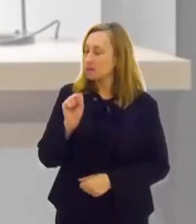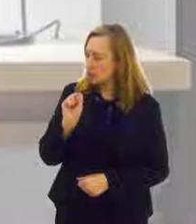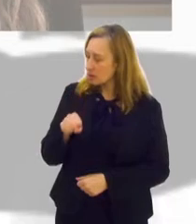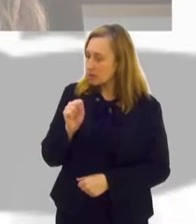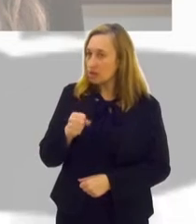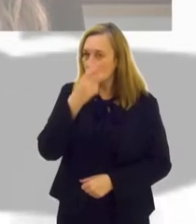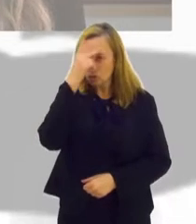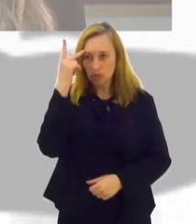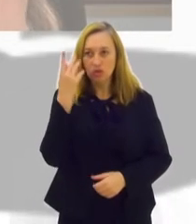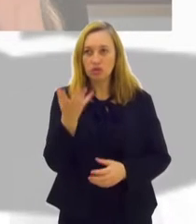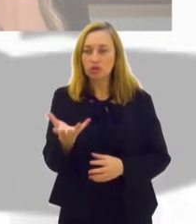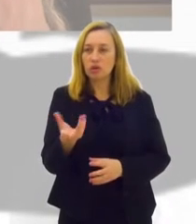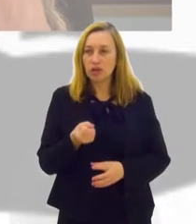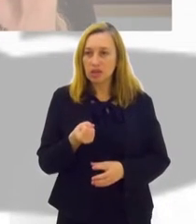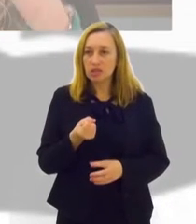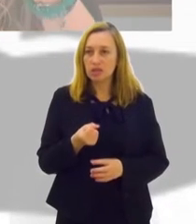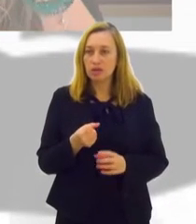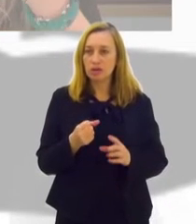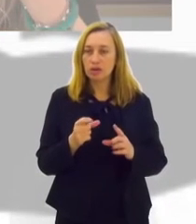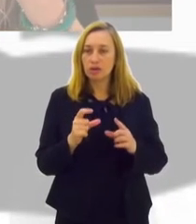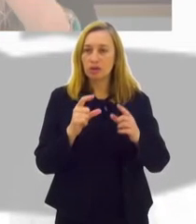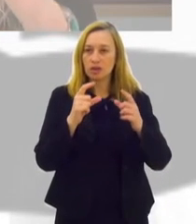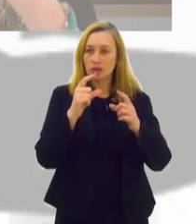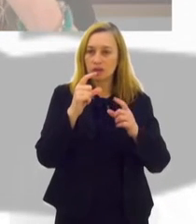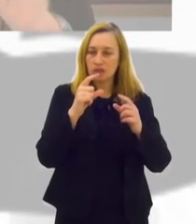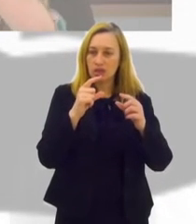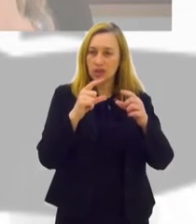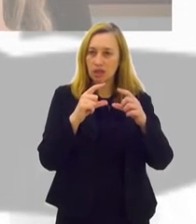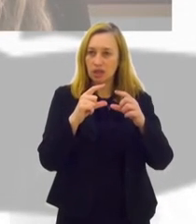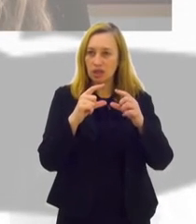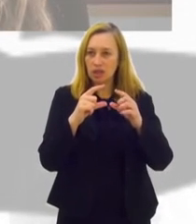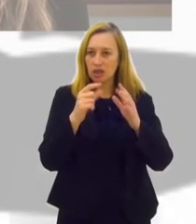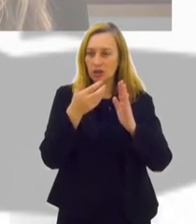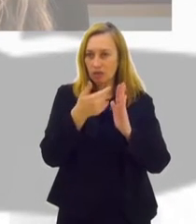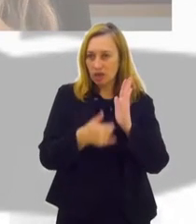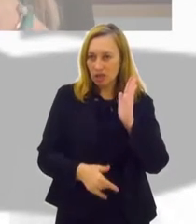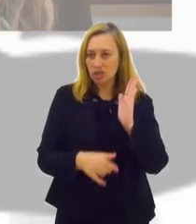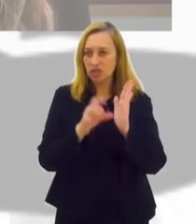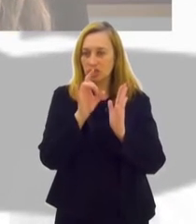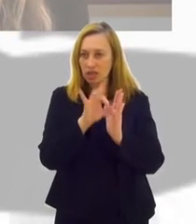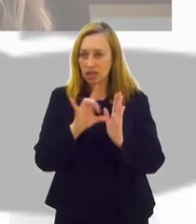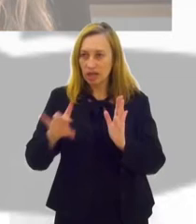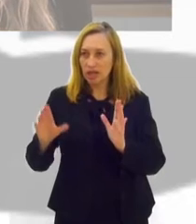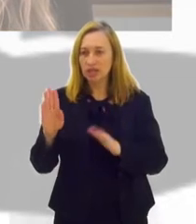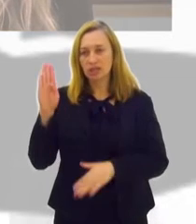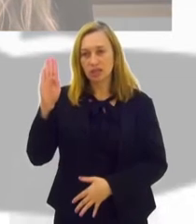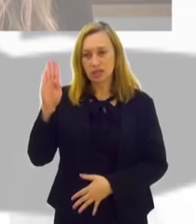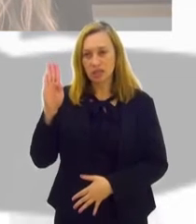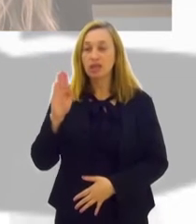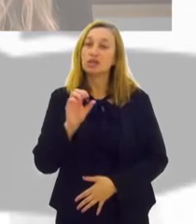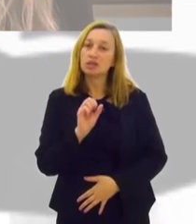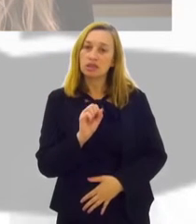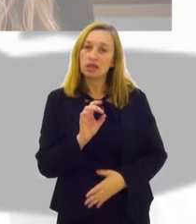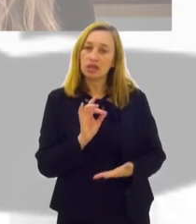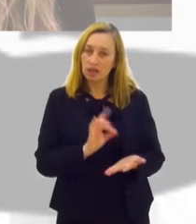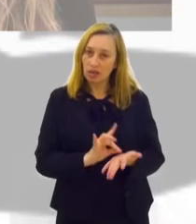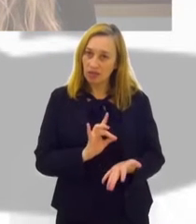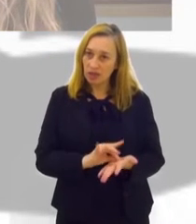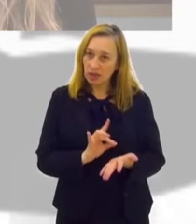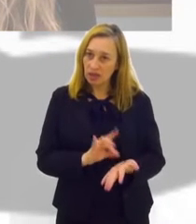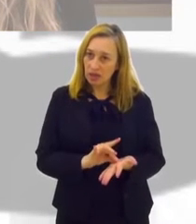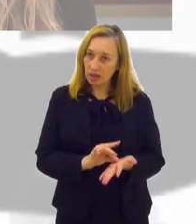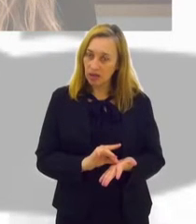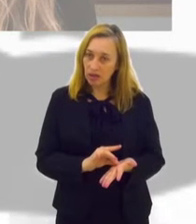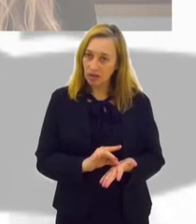isso? Sim. Os senhores vão receber um calhamaço de cada pré-candidato e agora candidato? Na